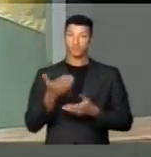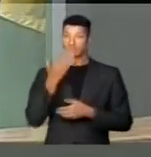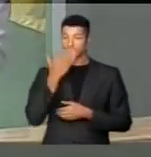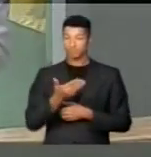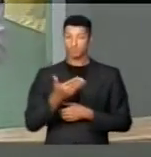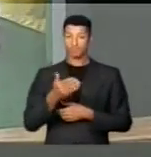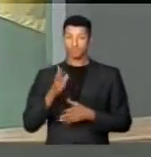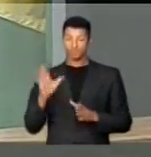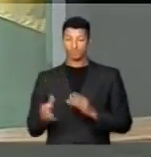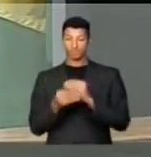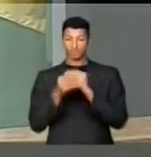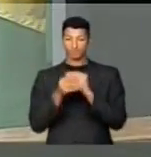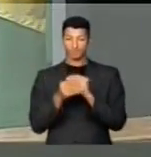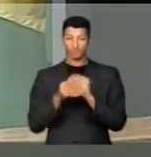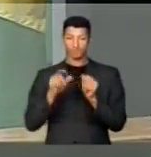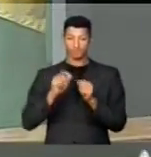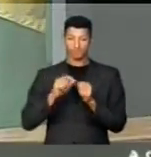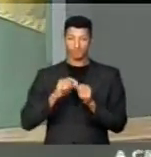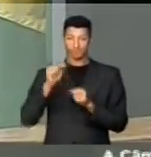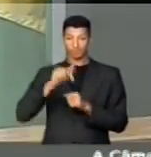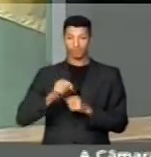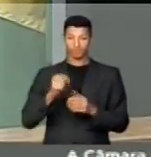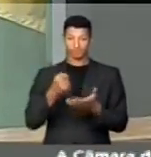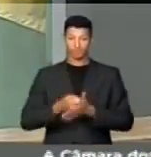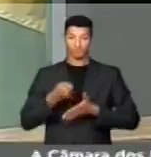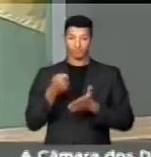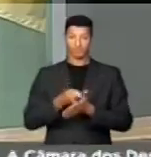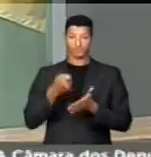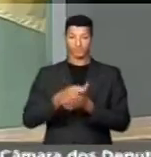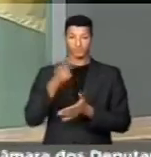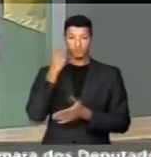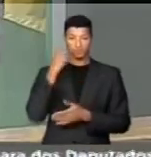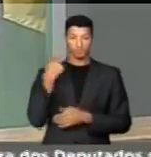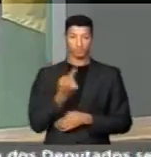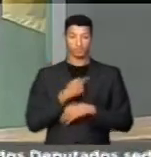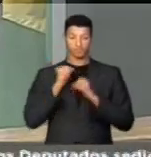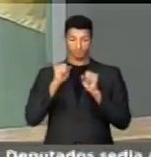maneira reiterada, fazer aqui esta cobrança para